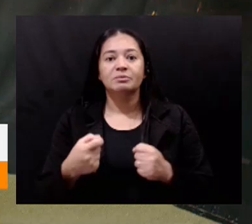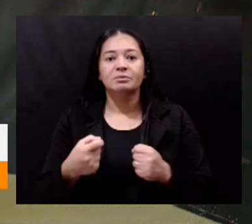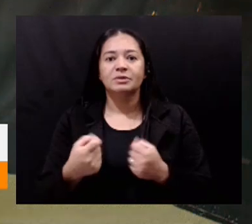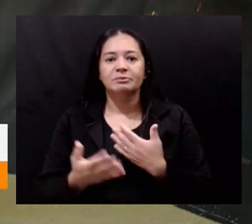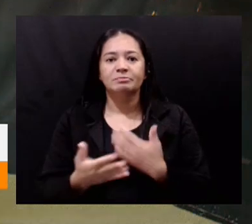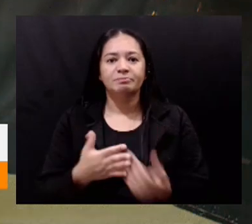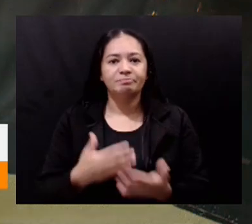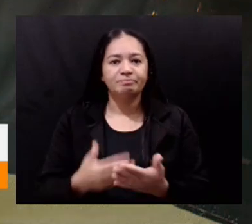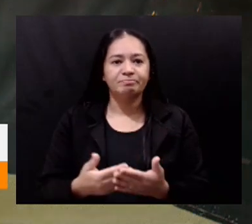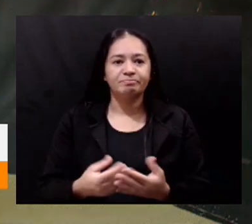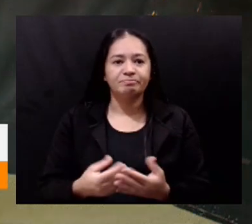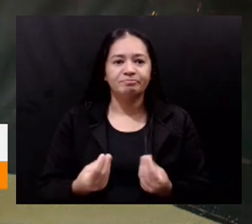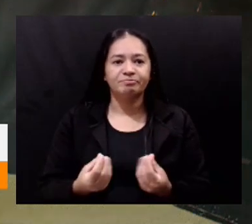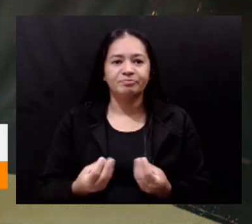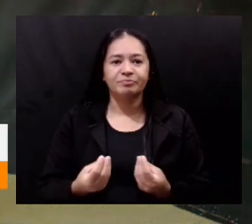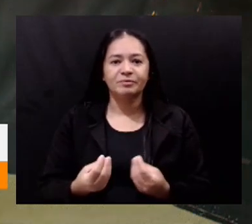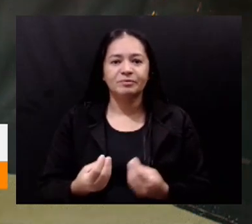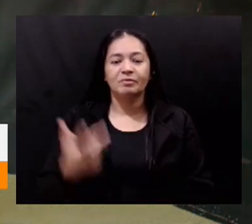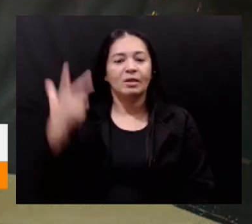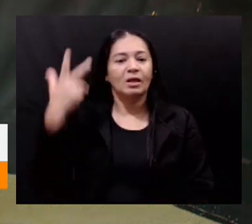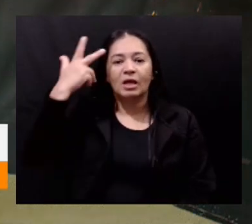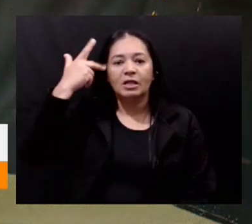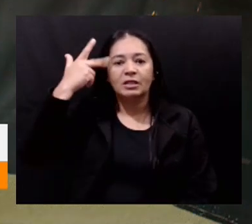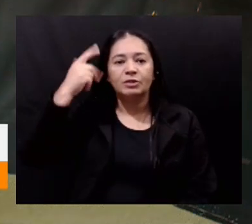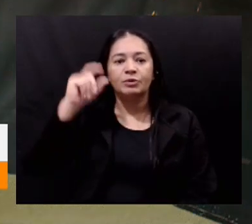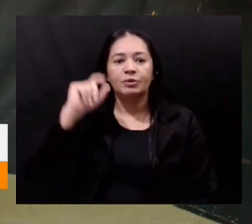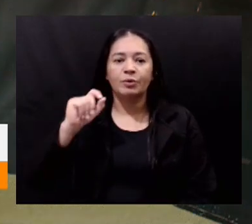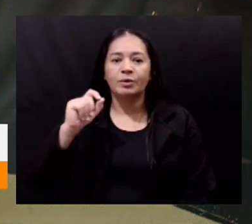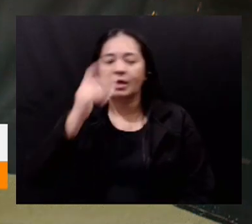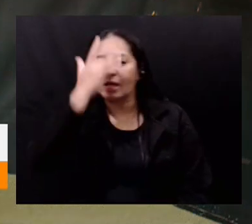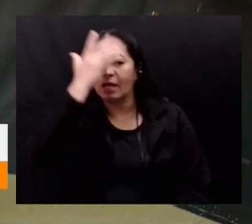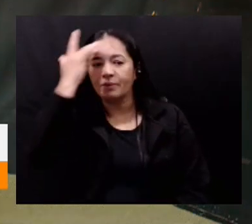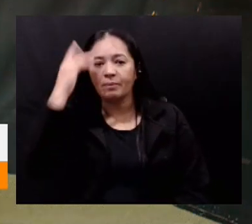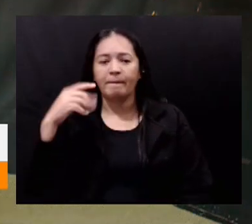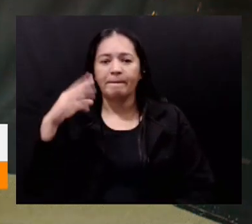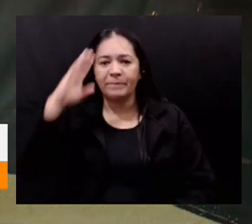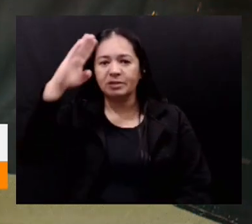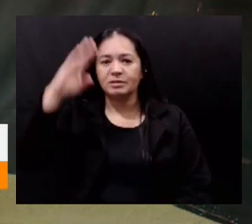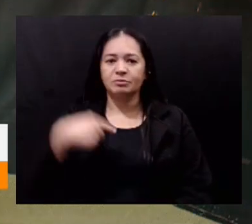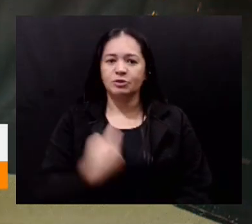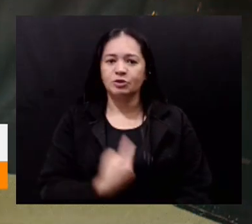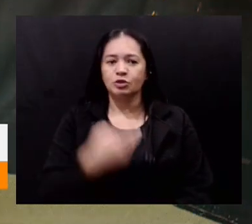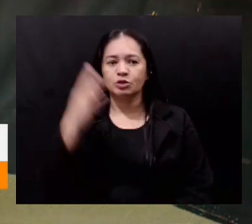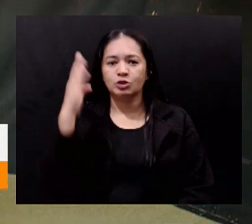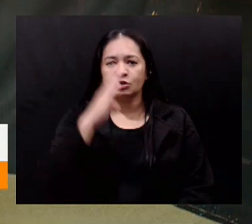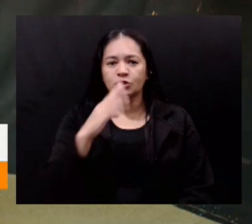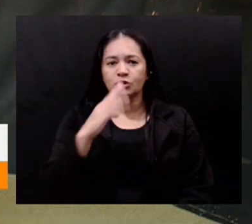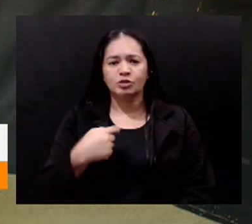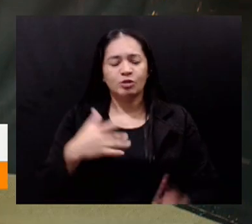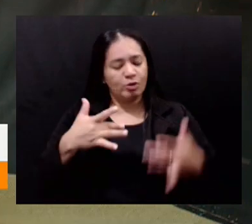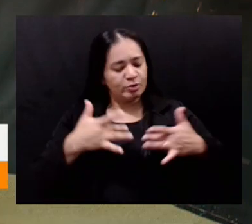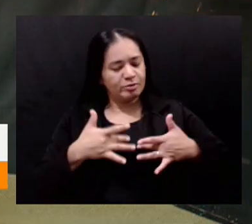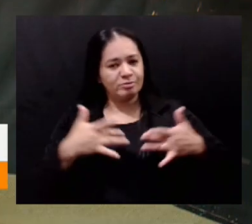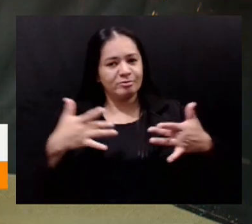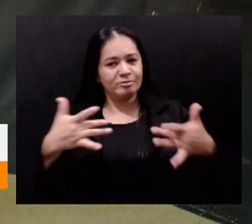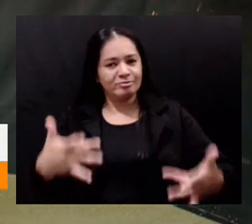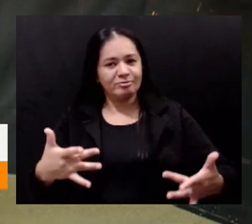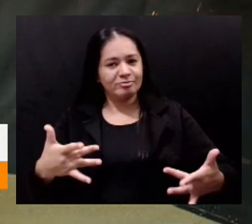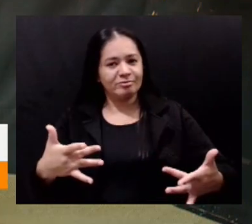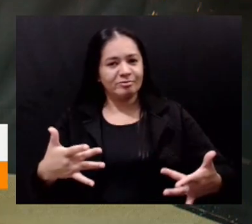é natural que as pessoas, principalmente nós brasileiros, né, a gente é muito solidário, né, então é Uhum, natural que a pessoa ela